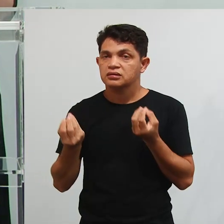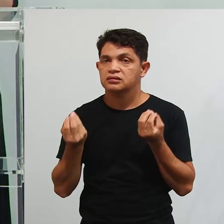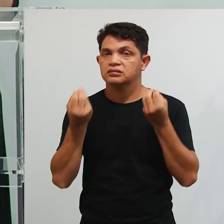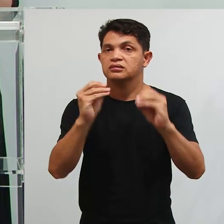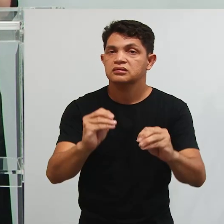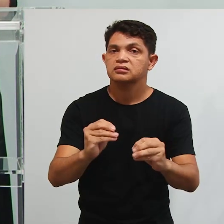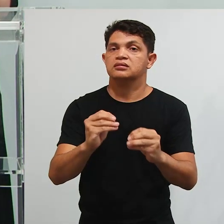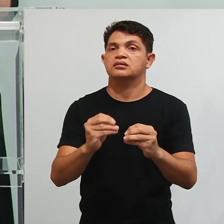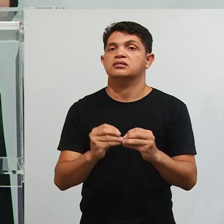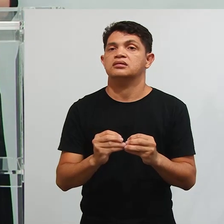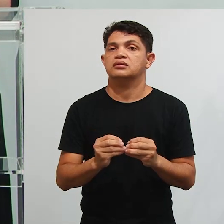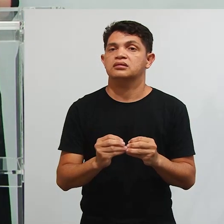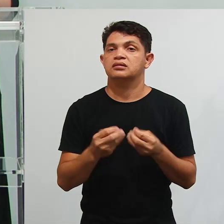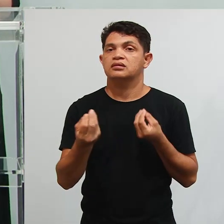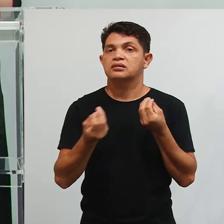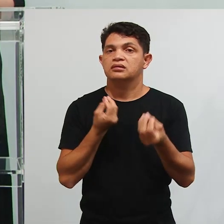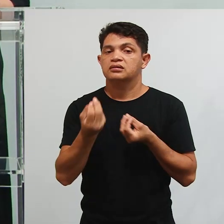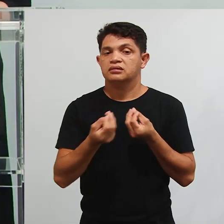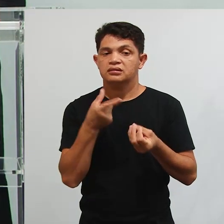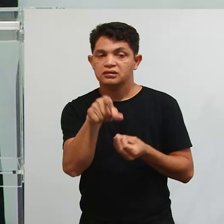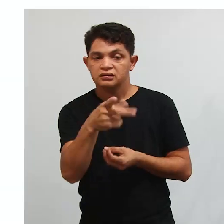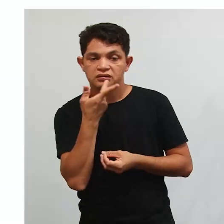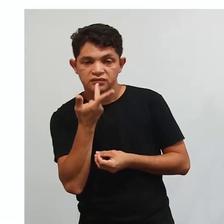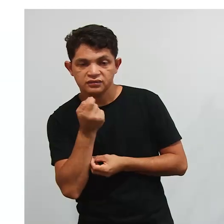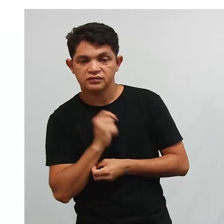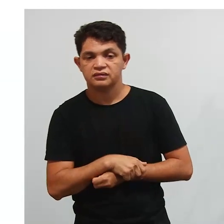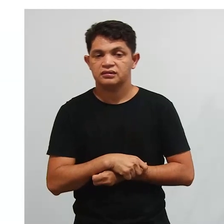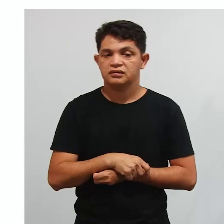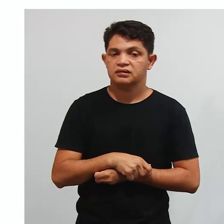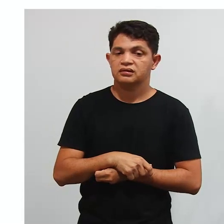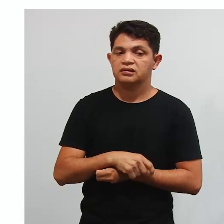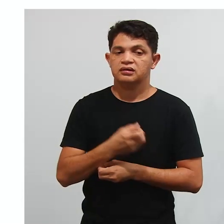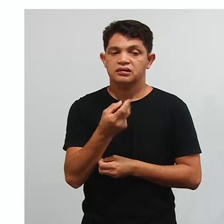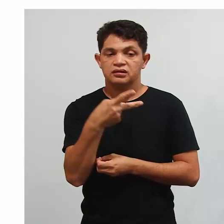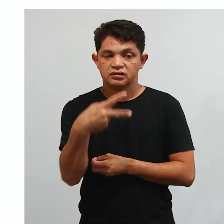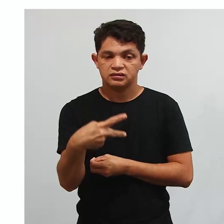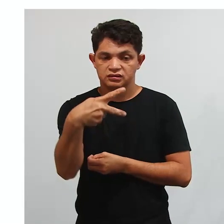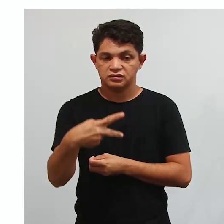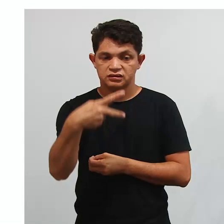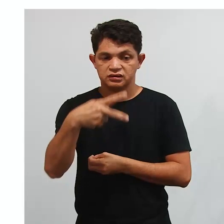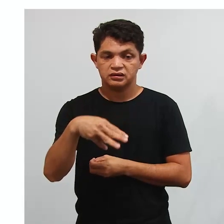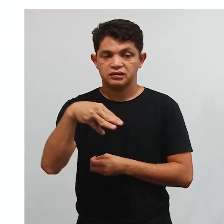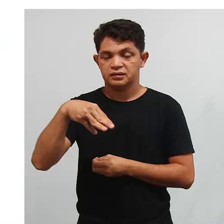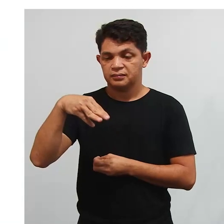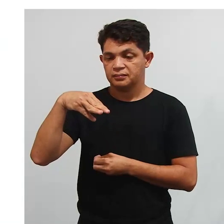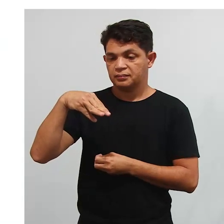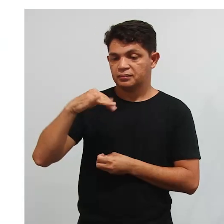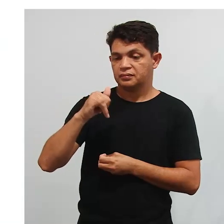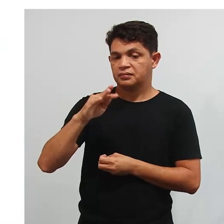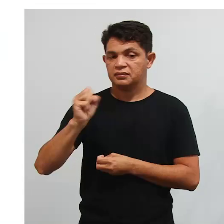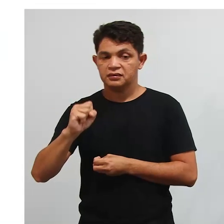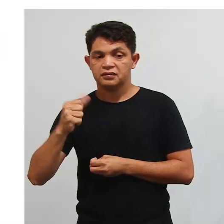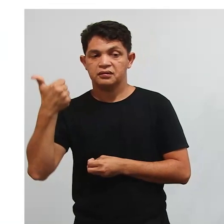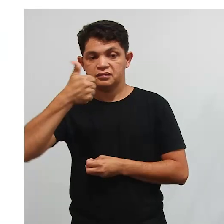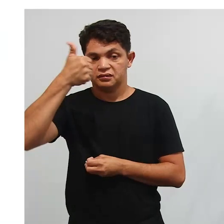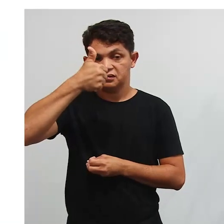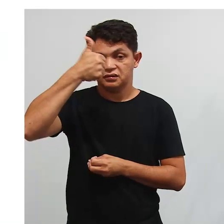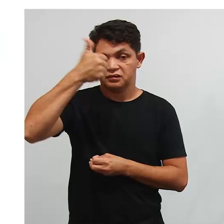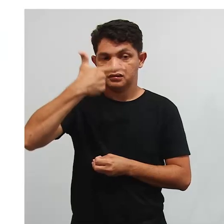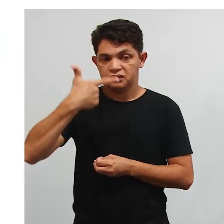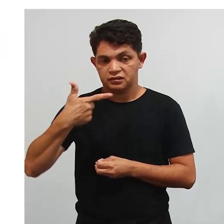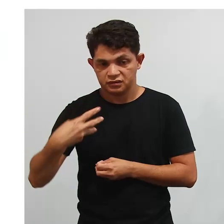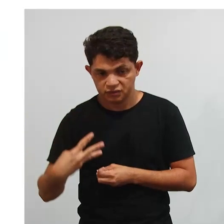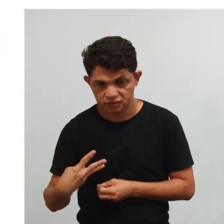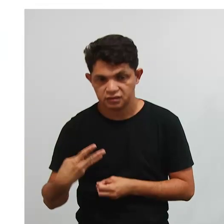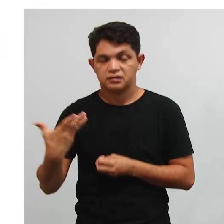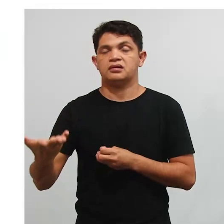inclusive trabalhar eh como fala aqui né usando os dois métodos de coleta né primeo um ou